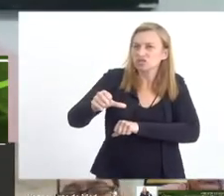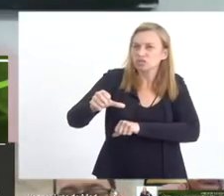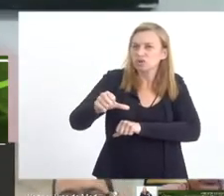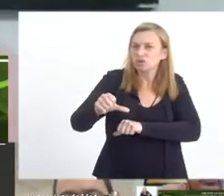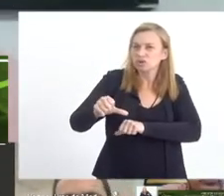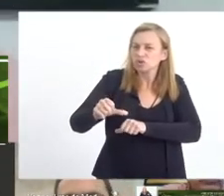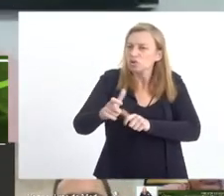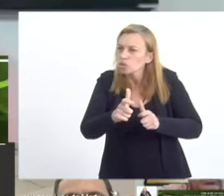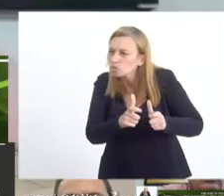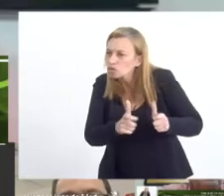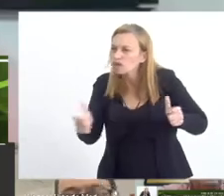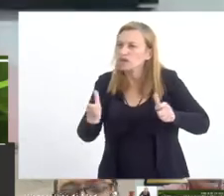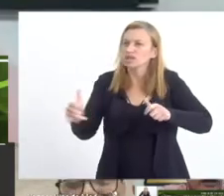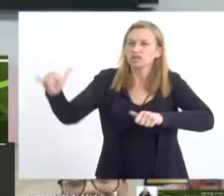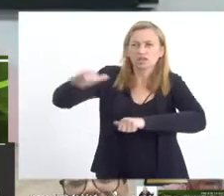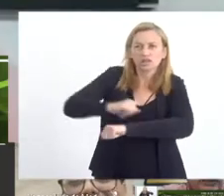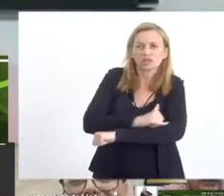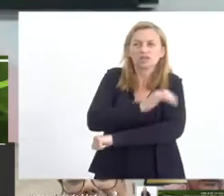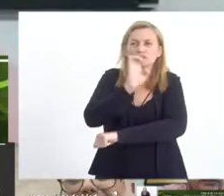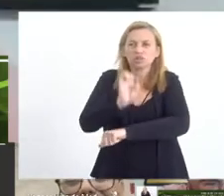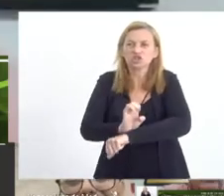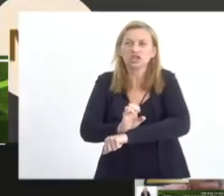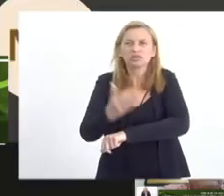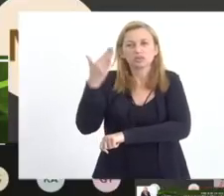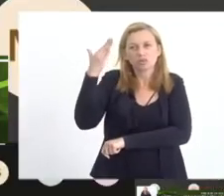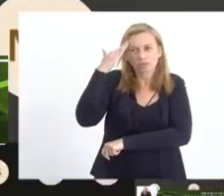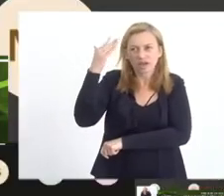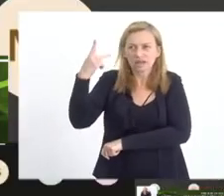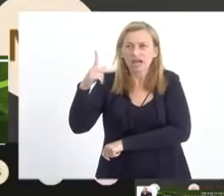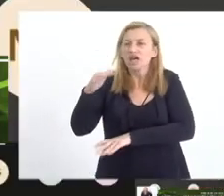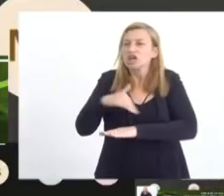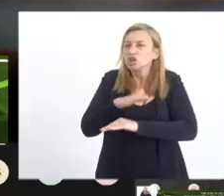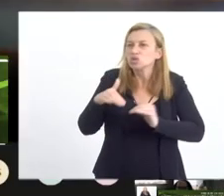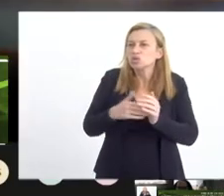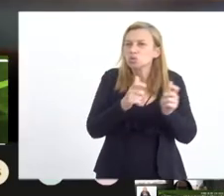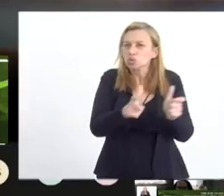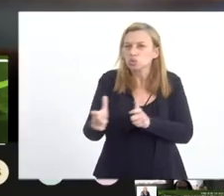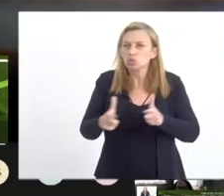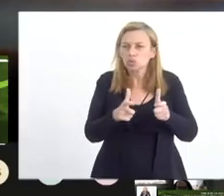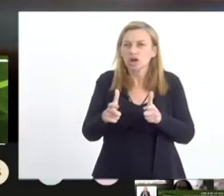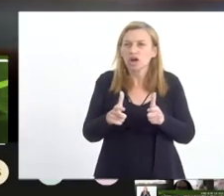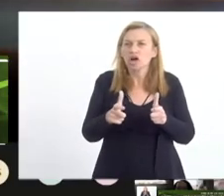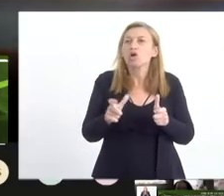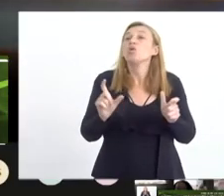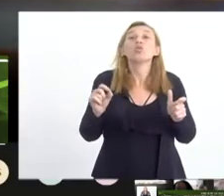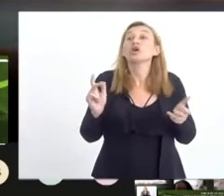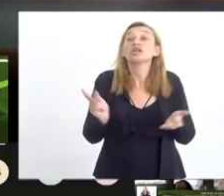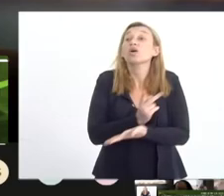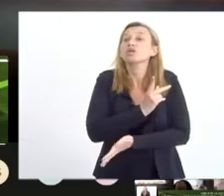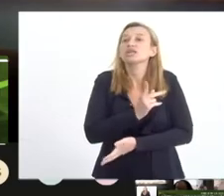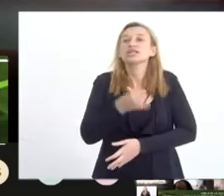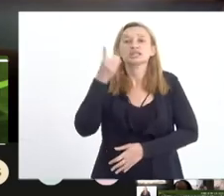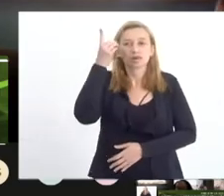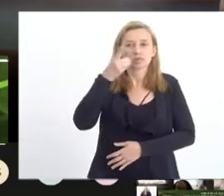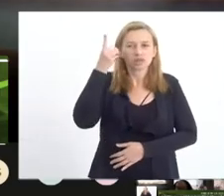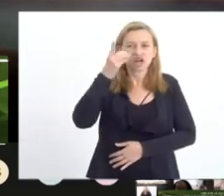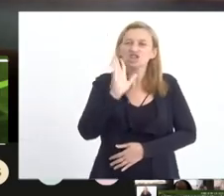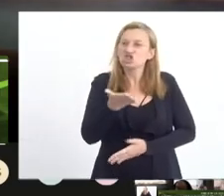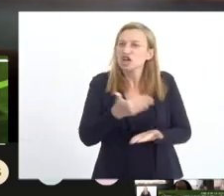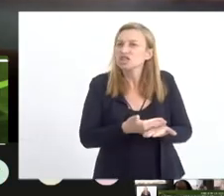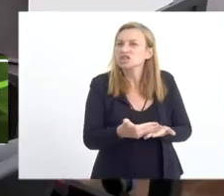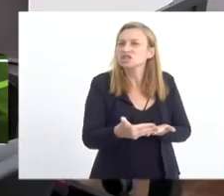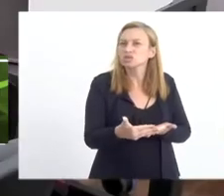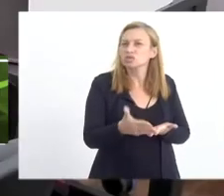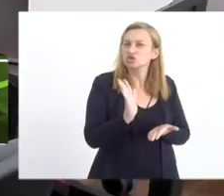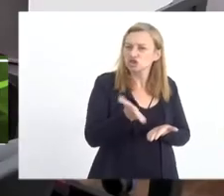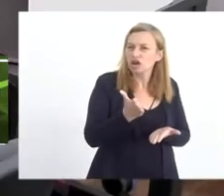aéreo internacional para o estado do Paraná e toda aquela região. E o que está acontecendo, deputado? Já começou a